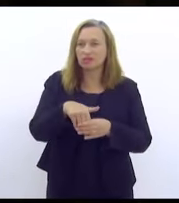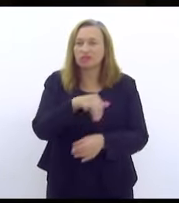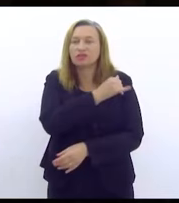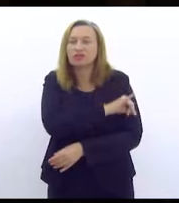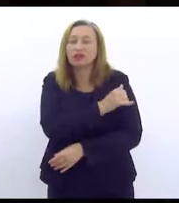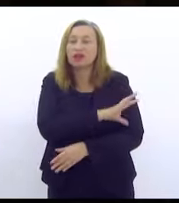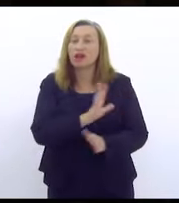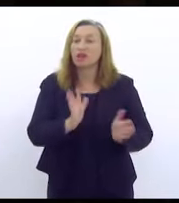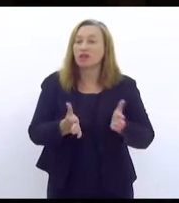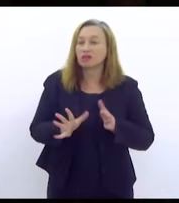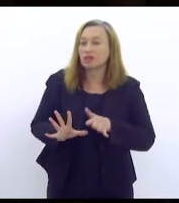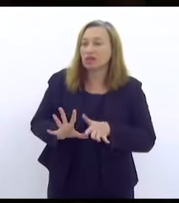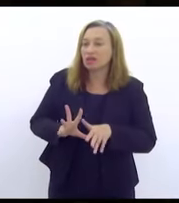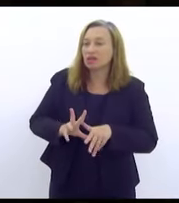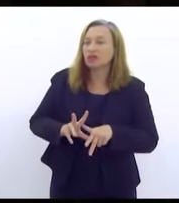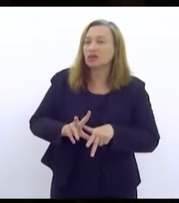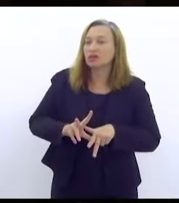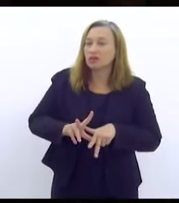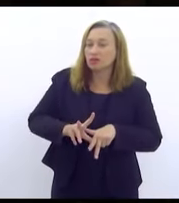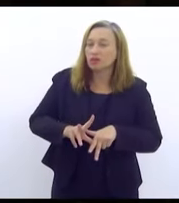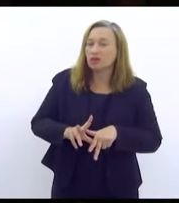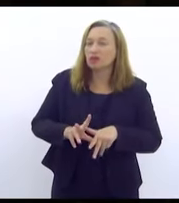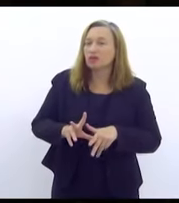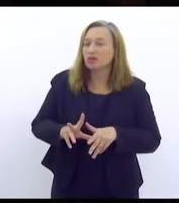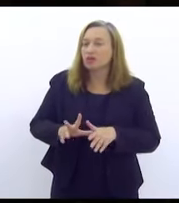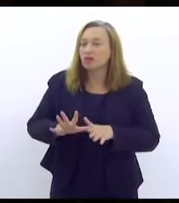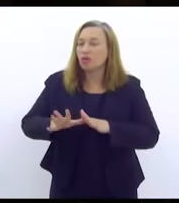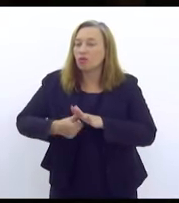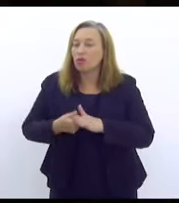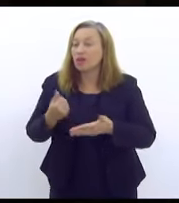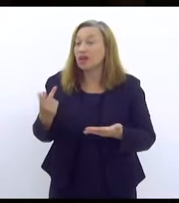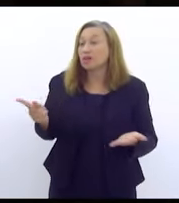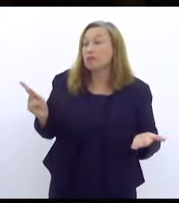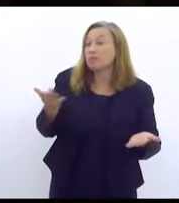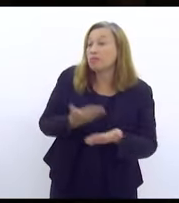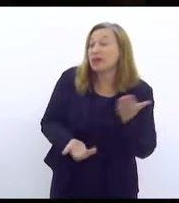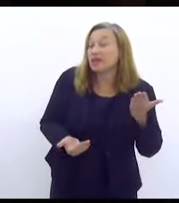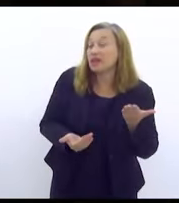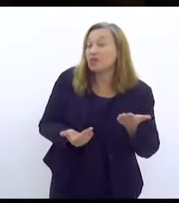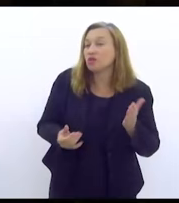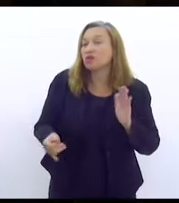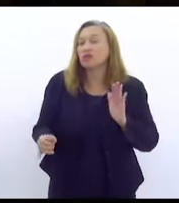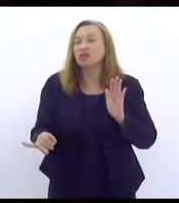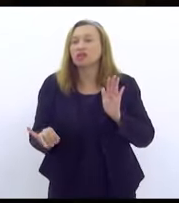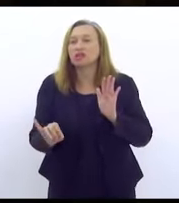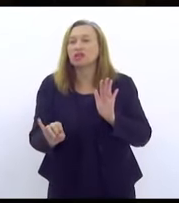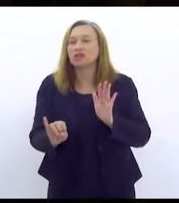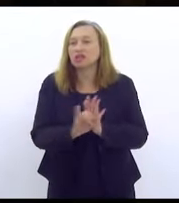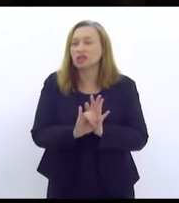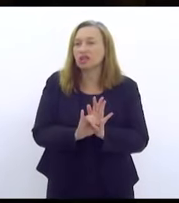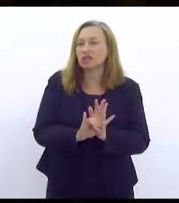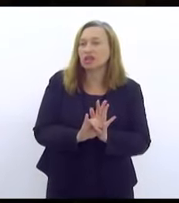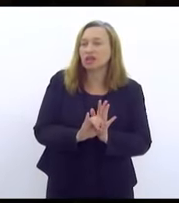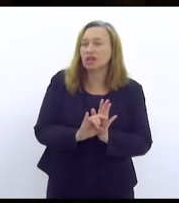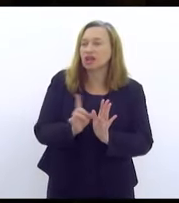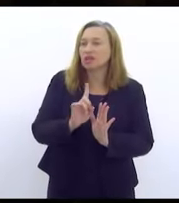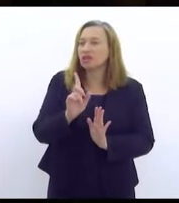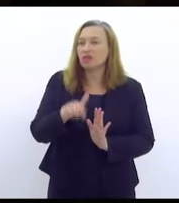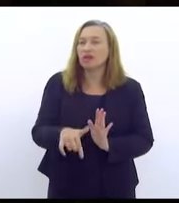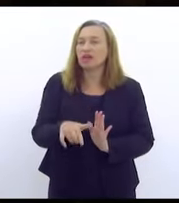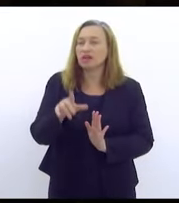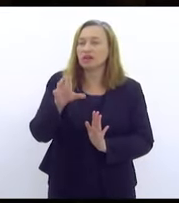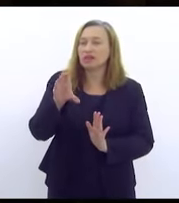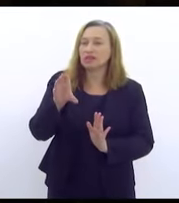agora flertar com esse eleitor, porque ele perdeu identidade. Ele não é mais do centrão, que ele sempre